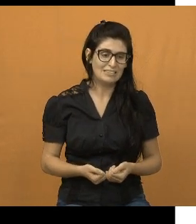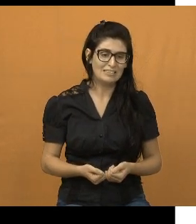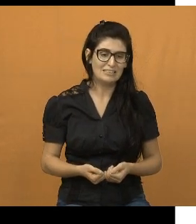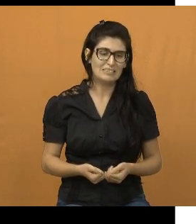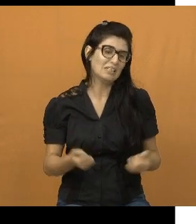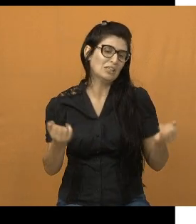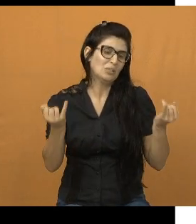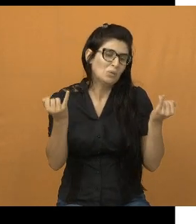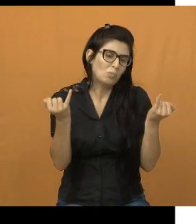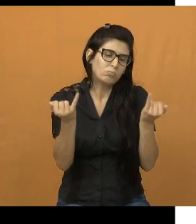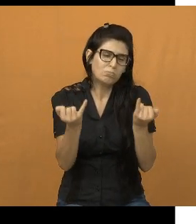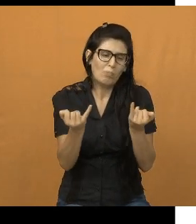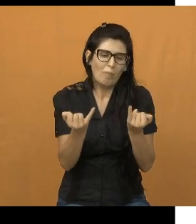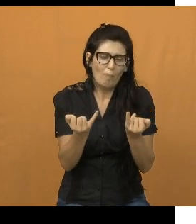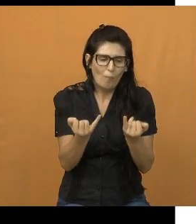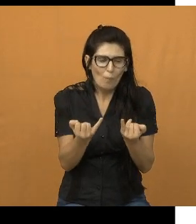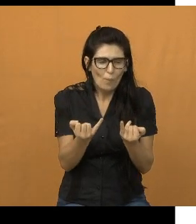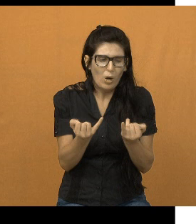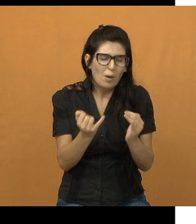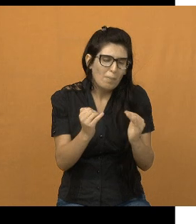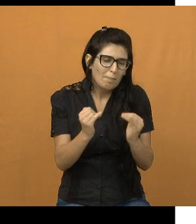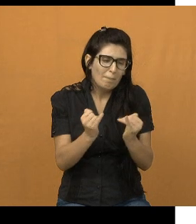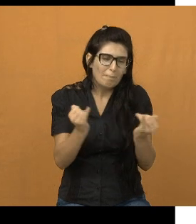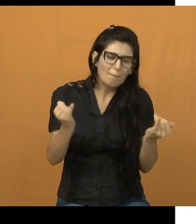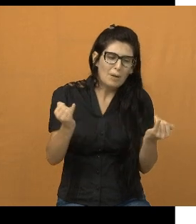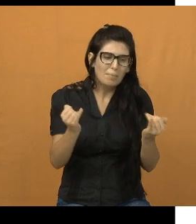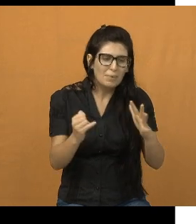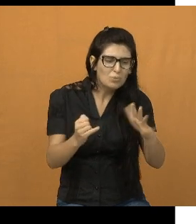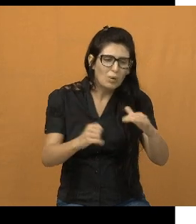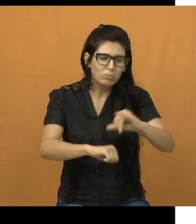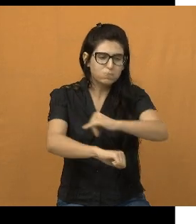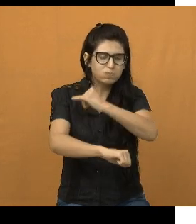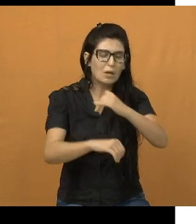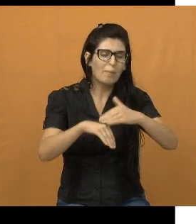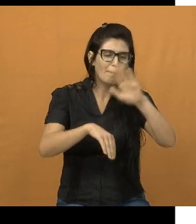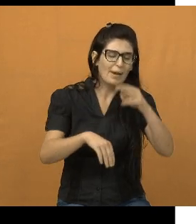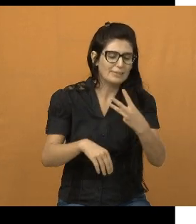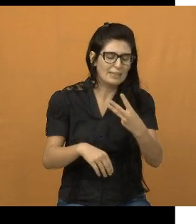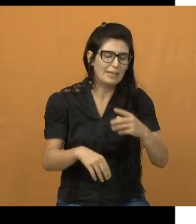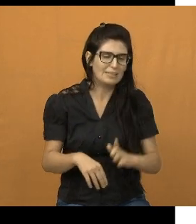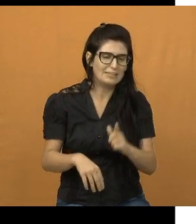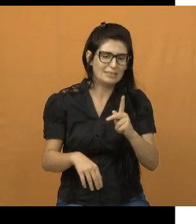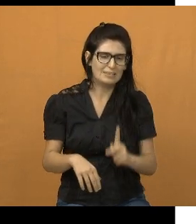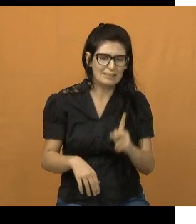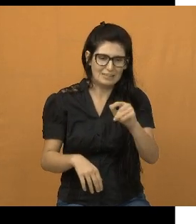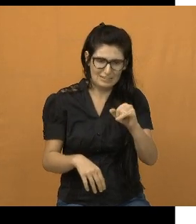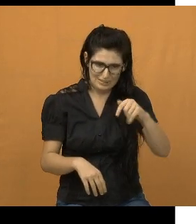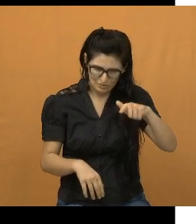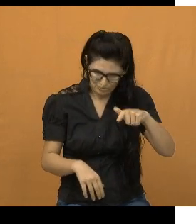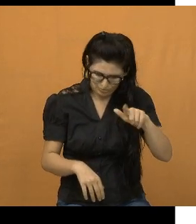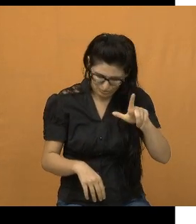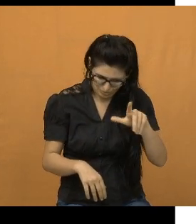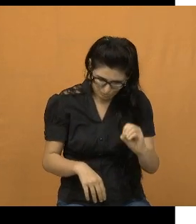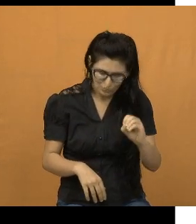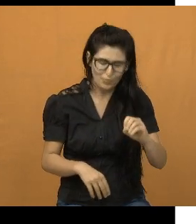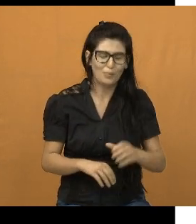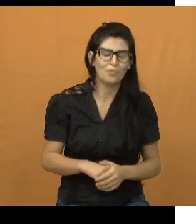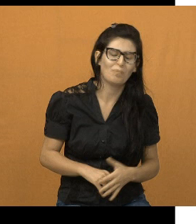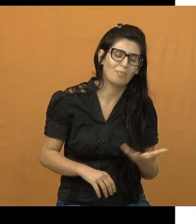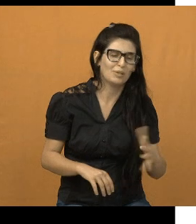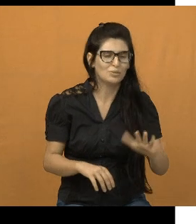adequado, ou seja, acima de 3 quilos, temos 1.904 crianças, né, entre 2,5